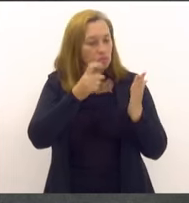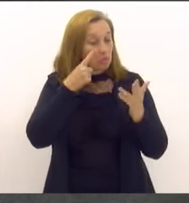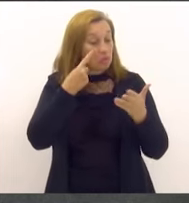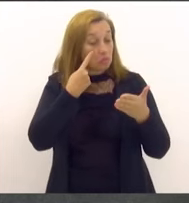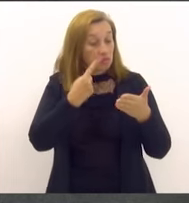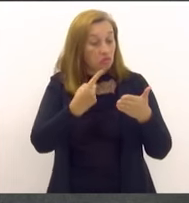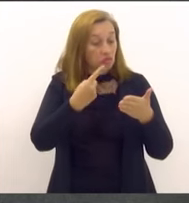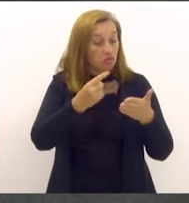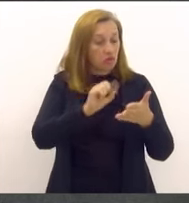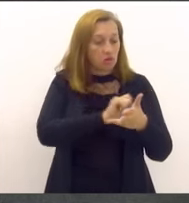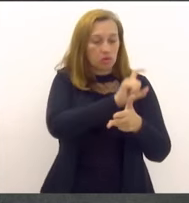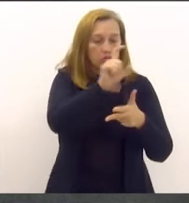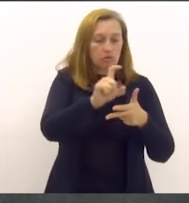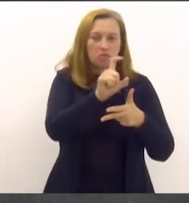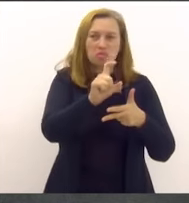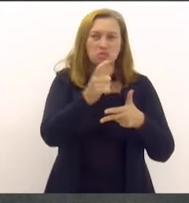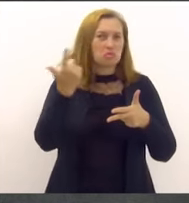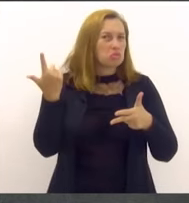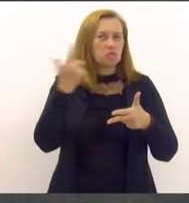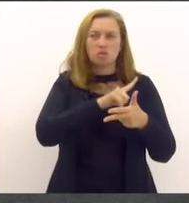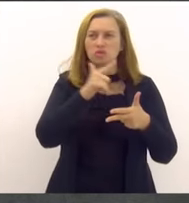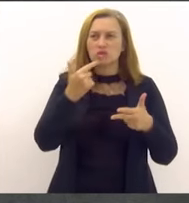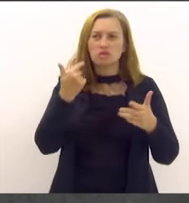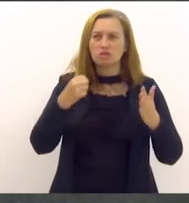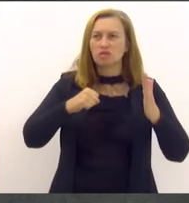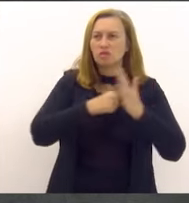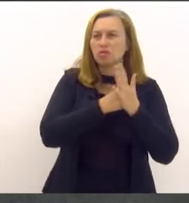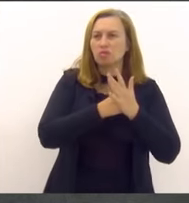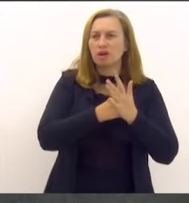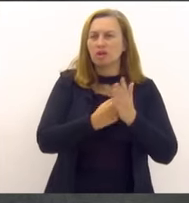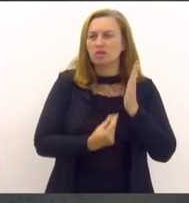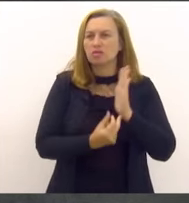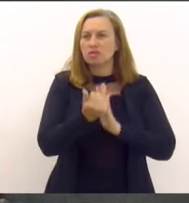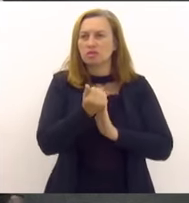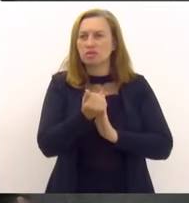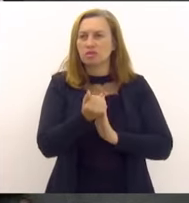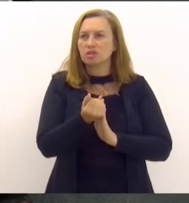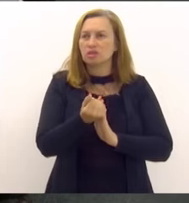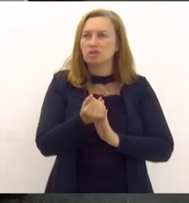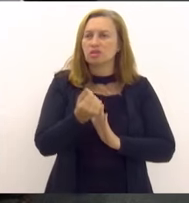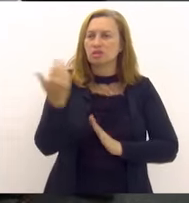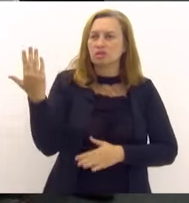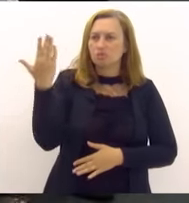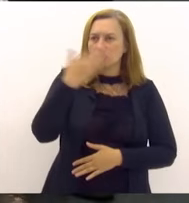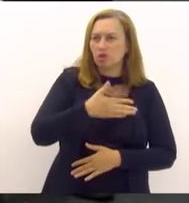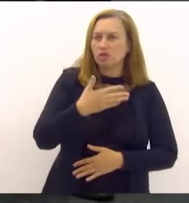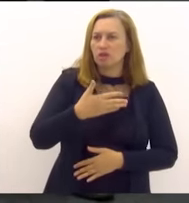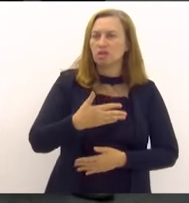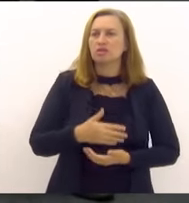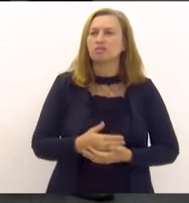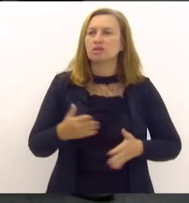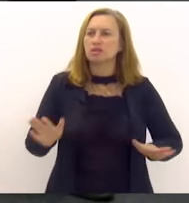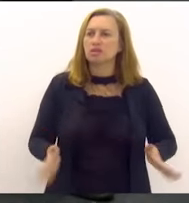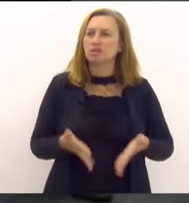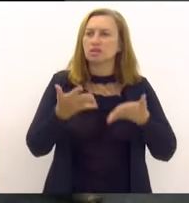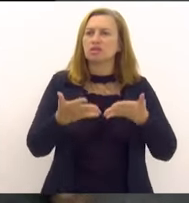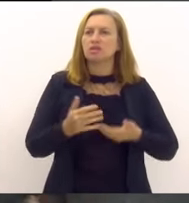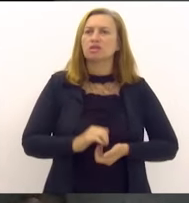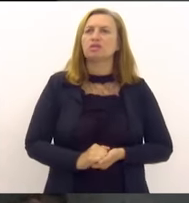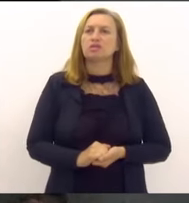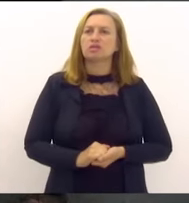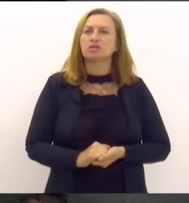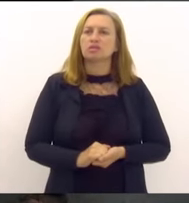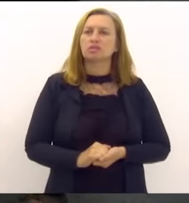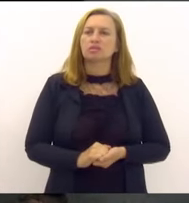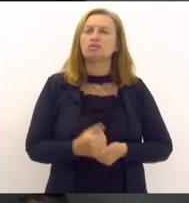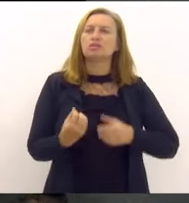não conseguiu identificar o impacto orçamentário que justificaria essa iniciativa, além